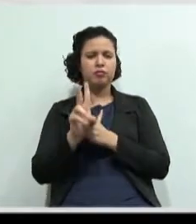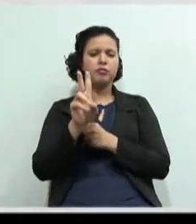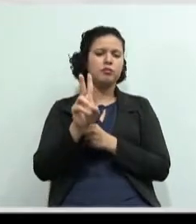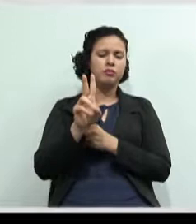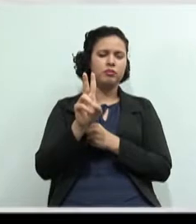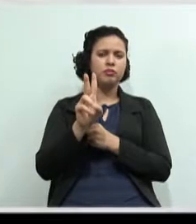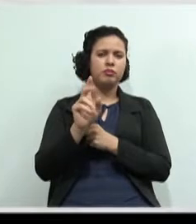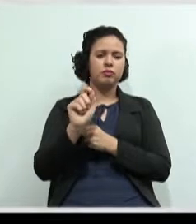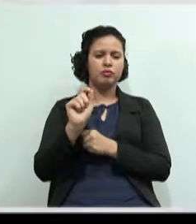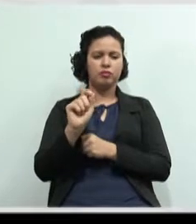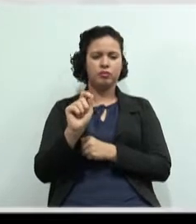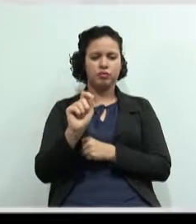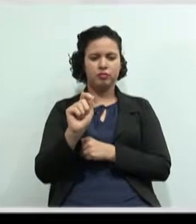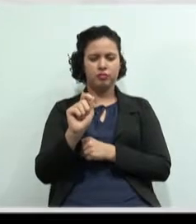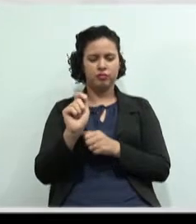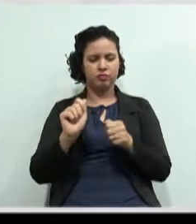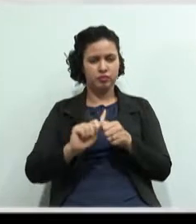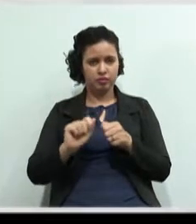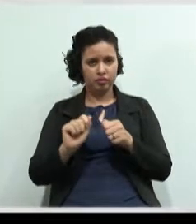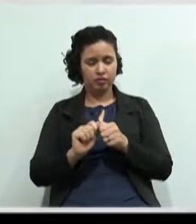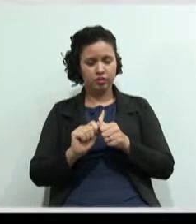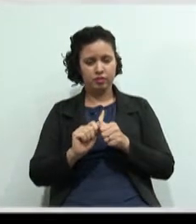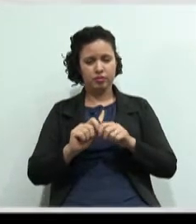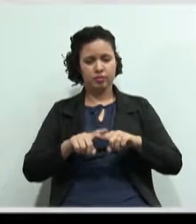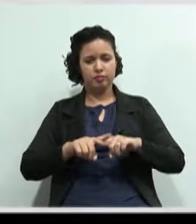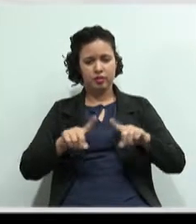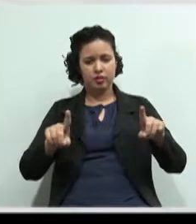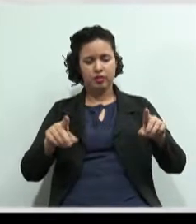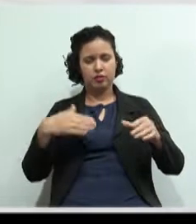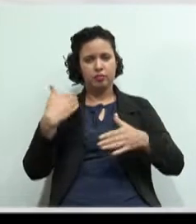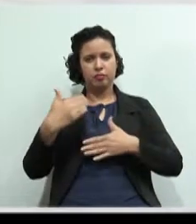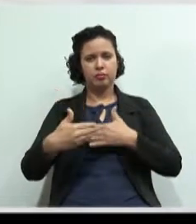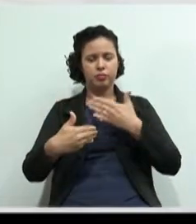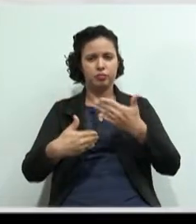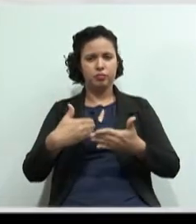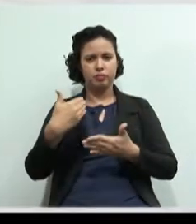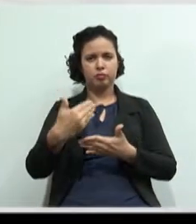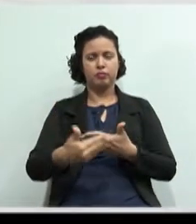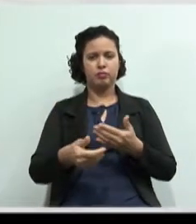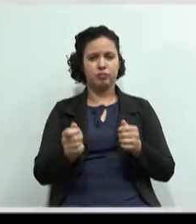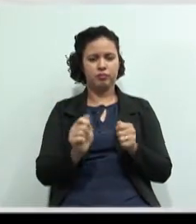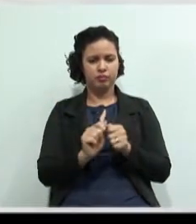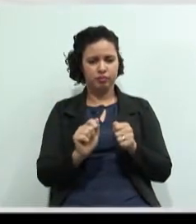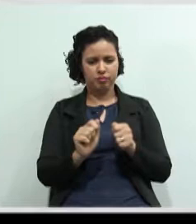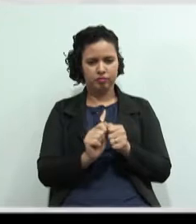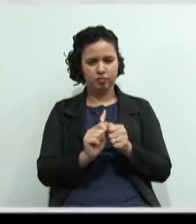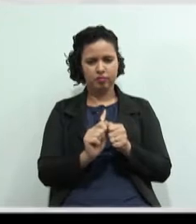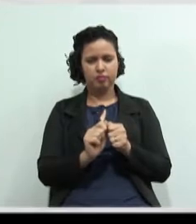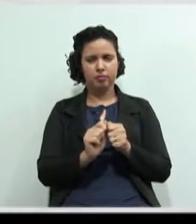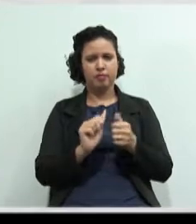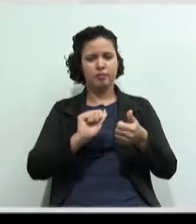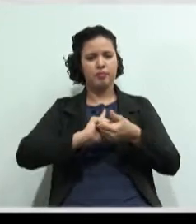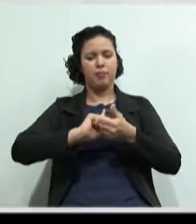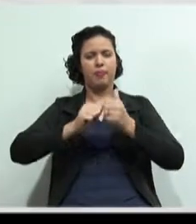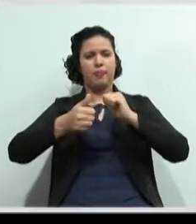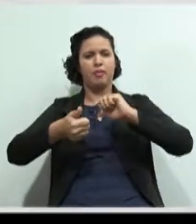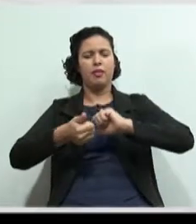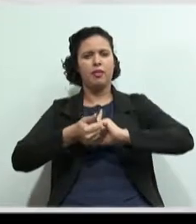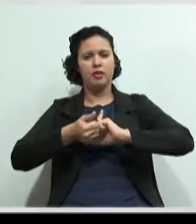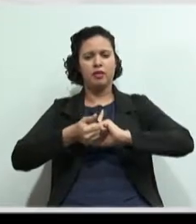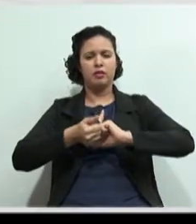nos planos produzidos, olha só, mas sim no processo de construí-los. Gente, a adaptação, ela